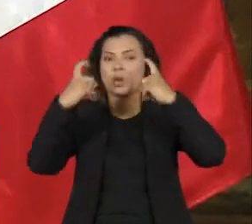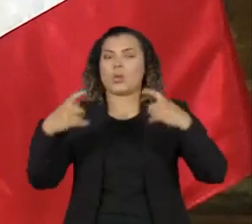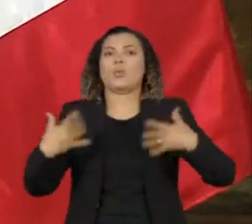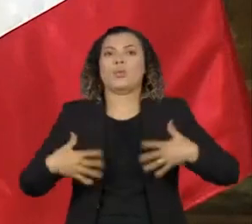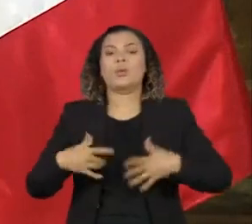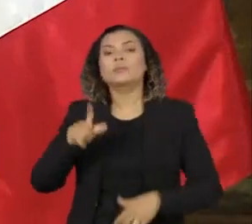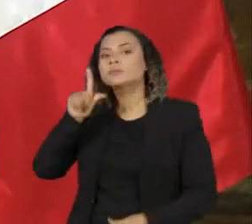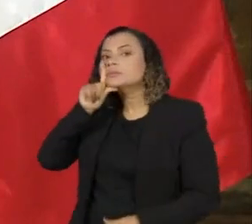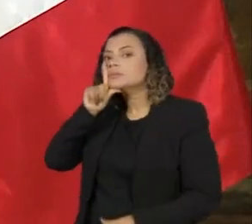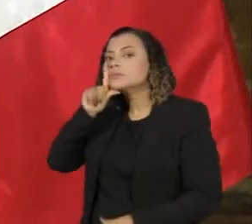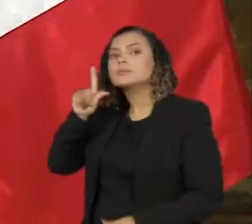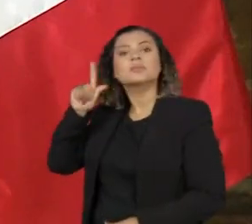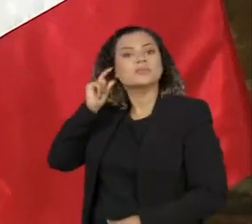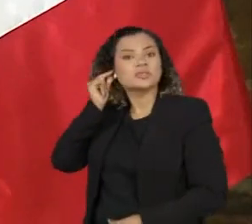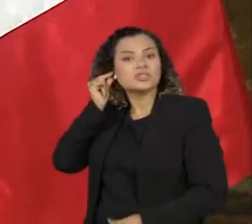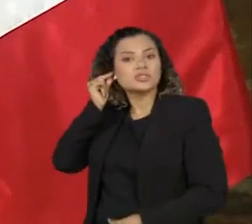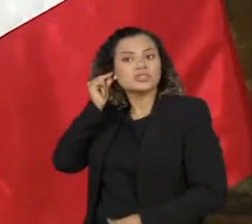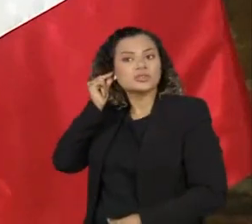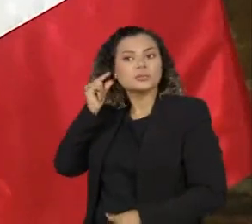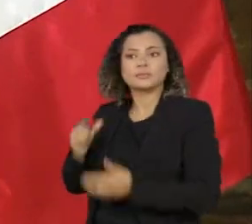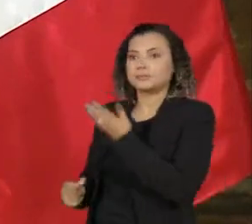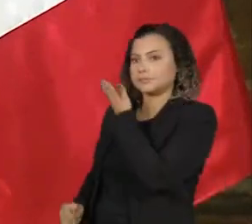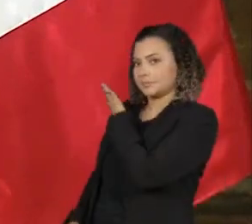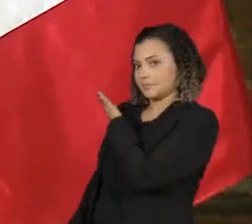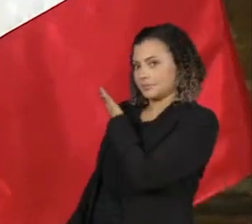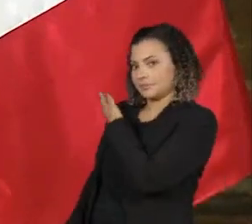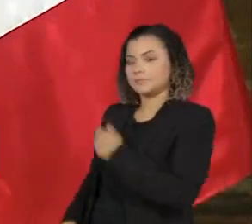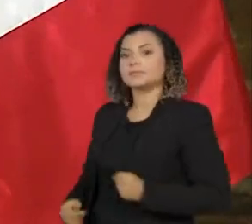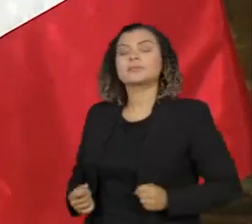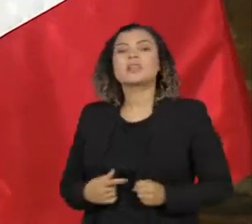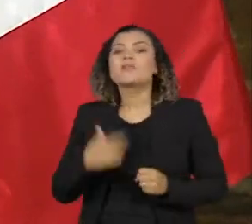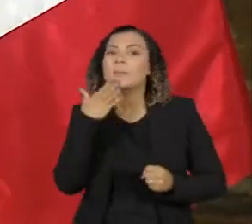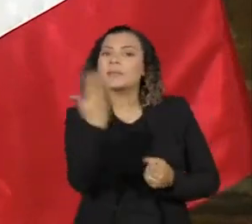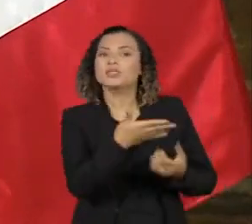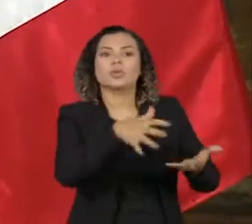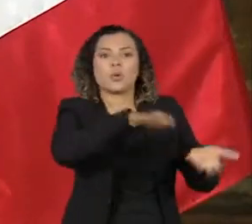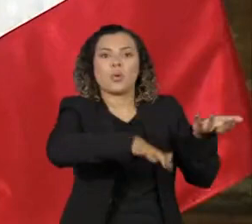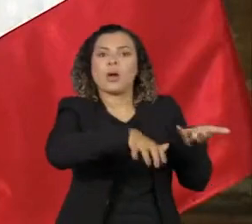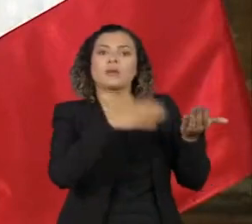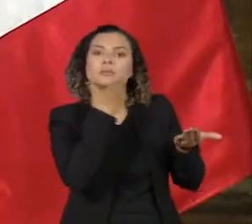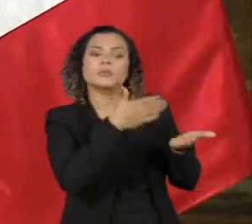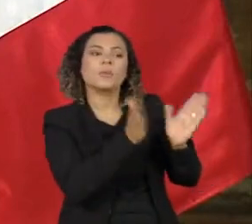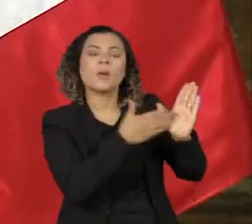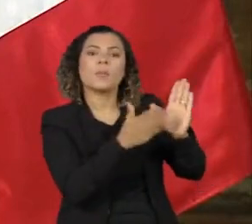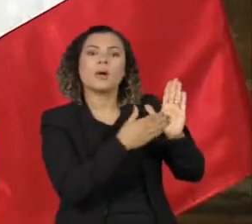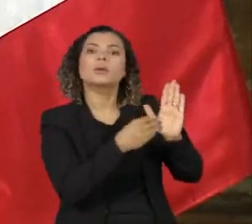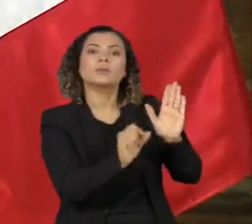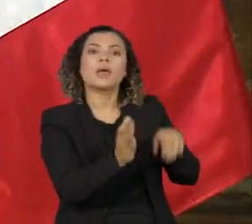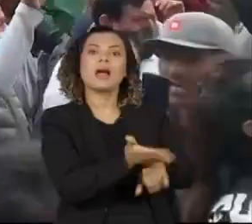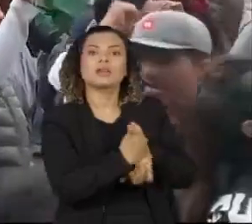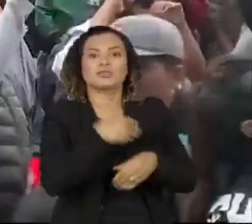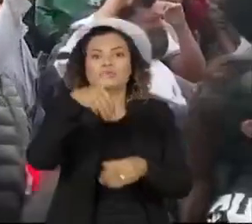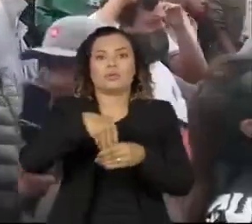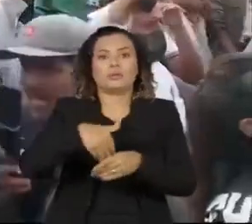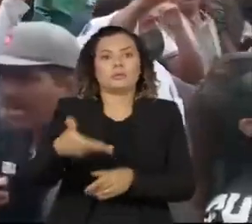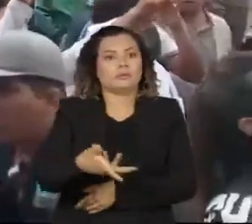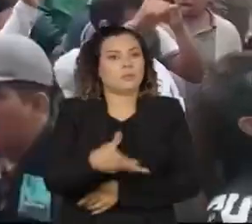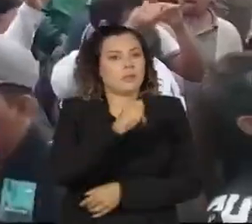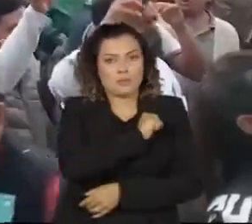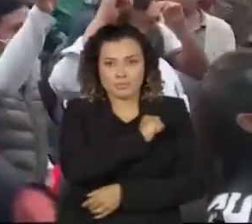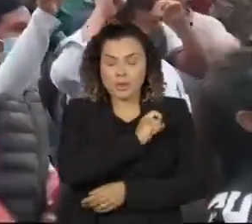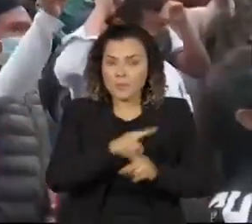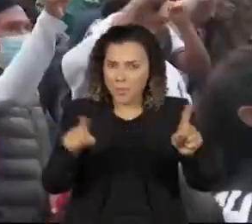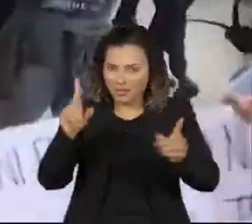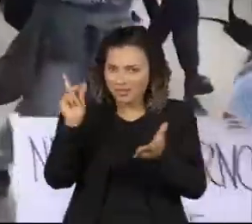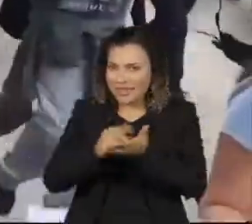Dina boloarte disse que vai encaminhar ao congresso uma proposta para antecipar as eleições resta